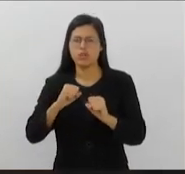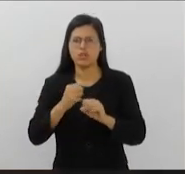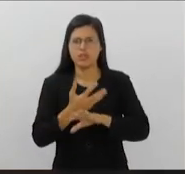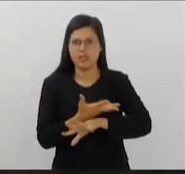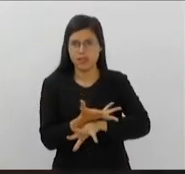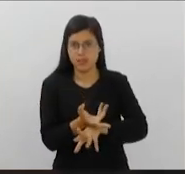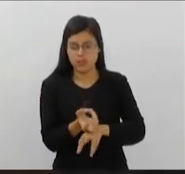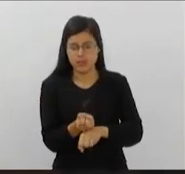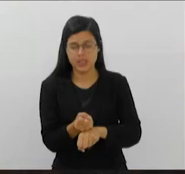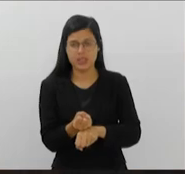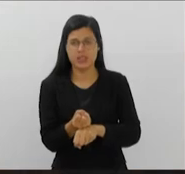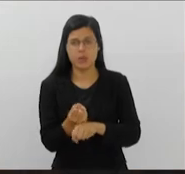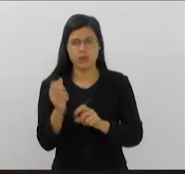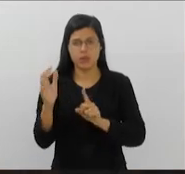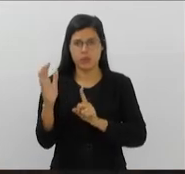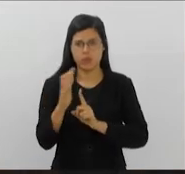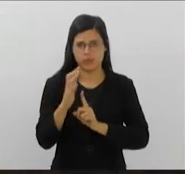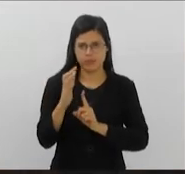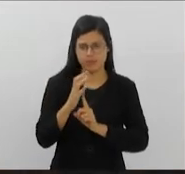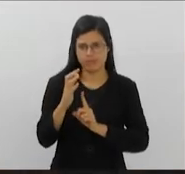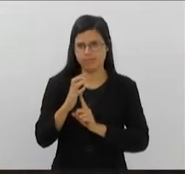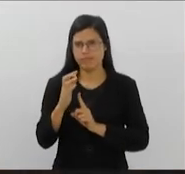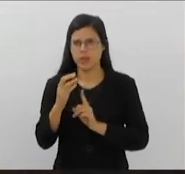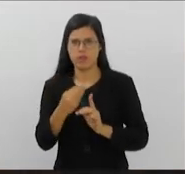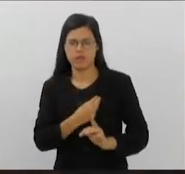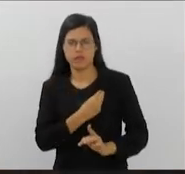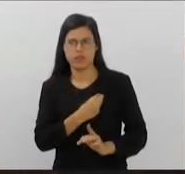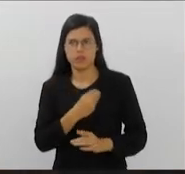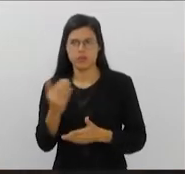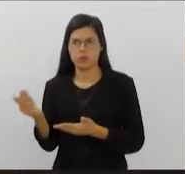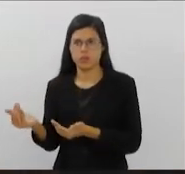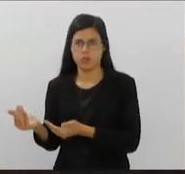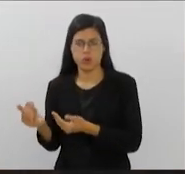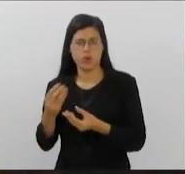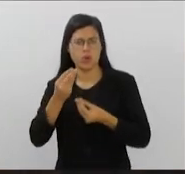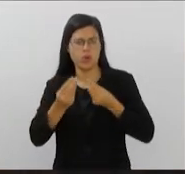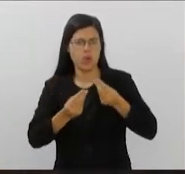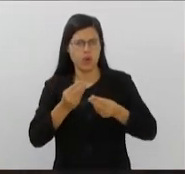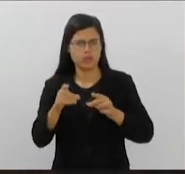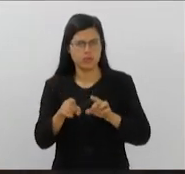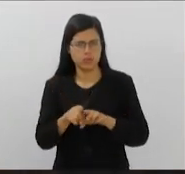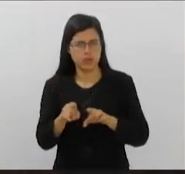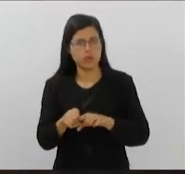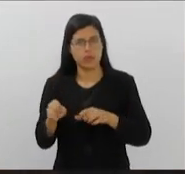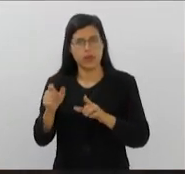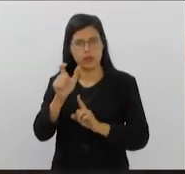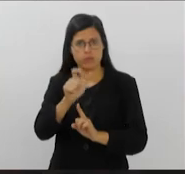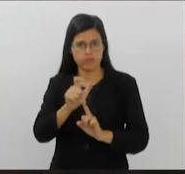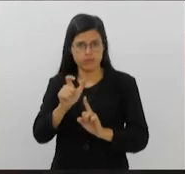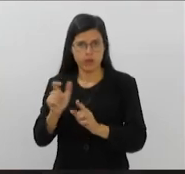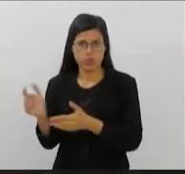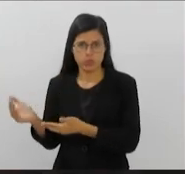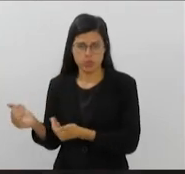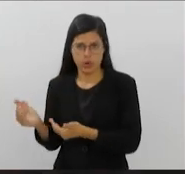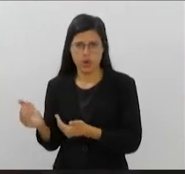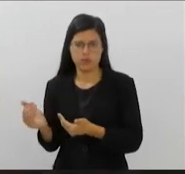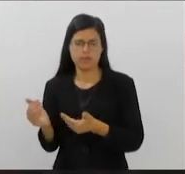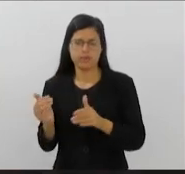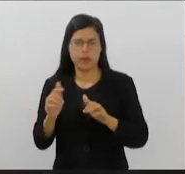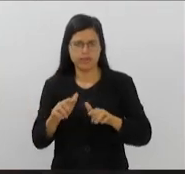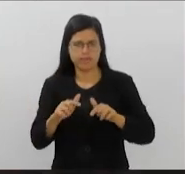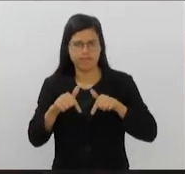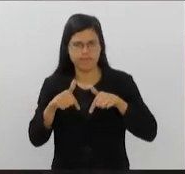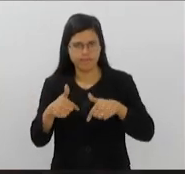influenciar a vida dos jovens e como que os jovens também podem atuar para contribuir